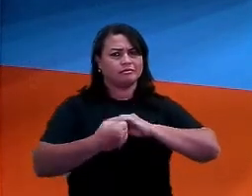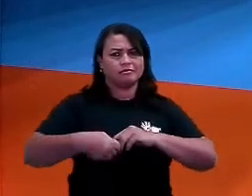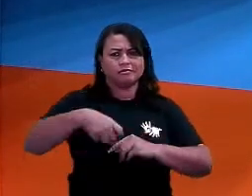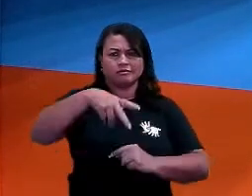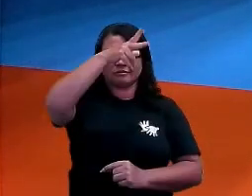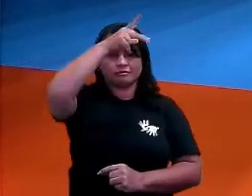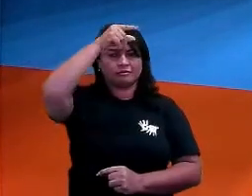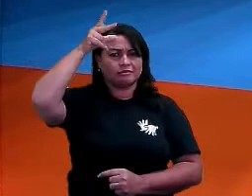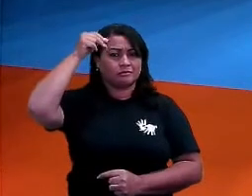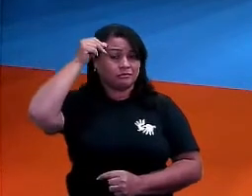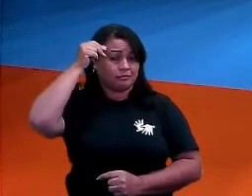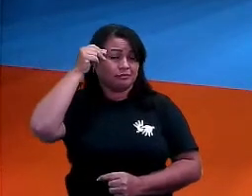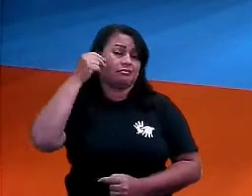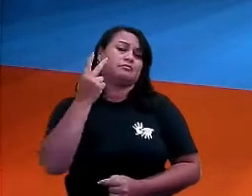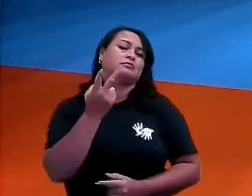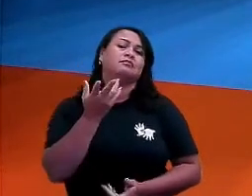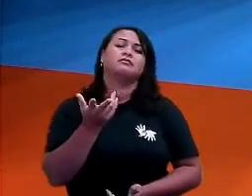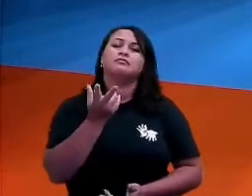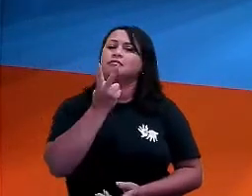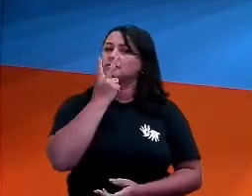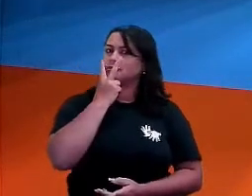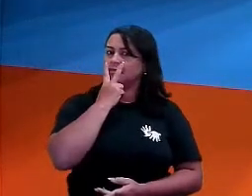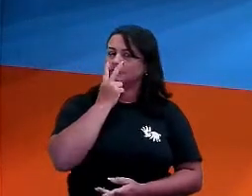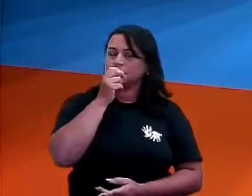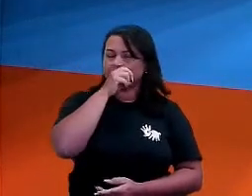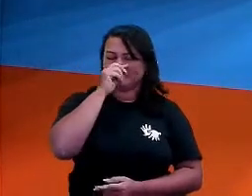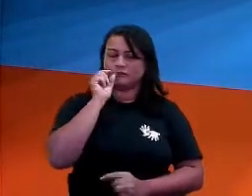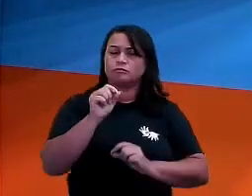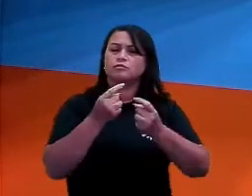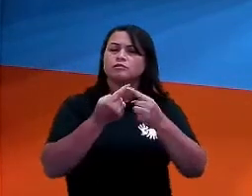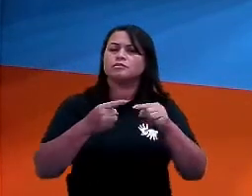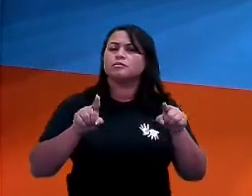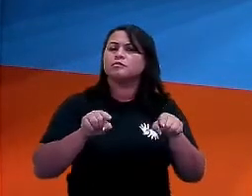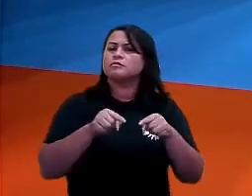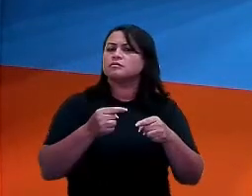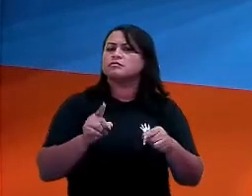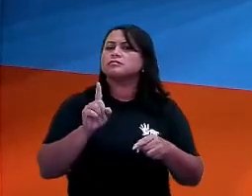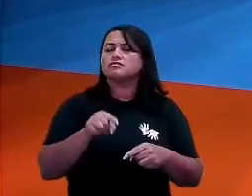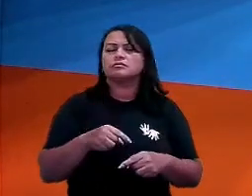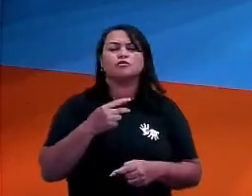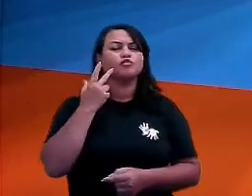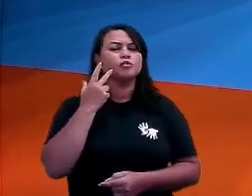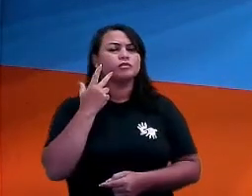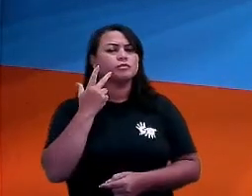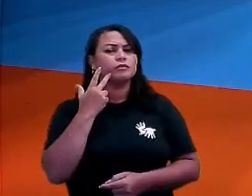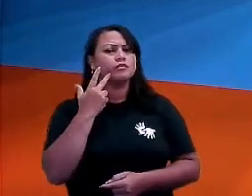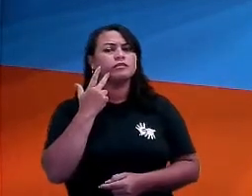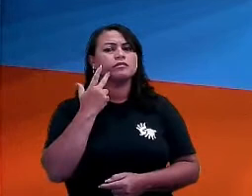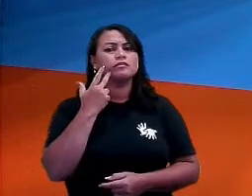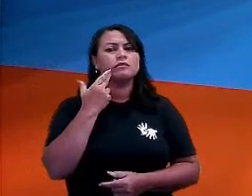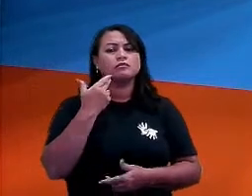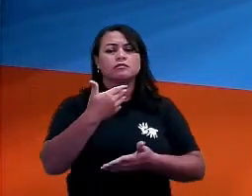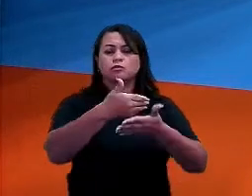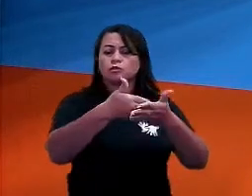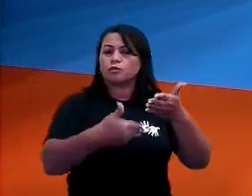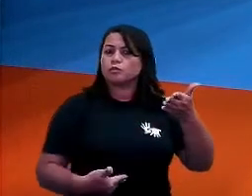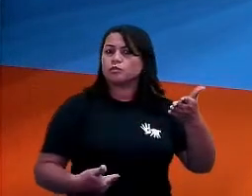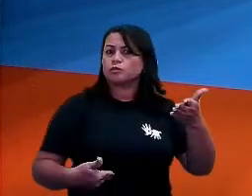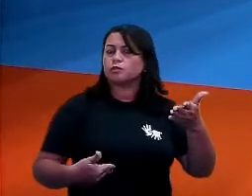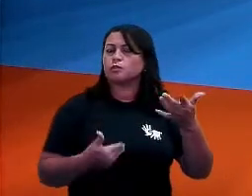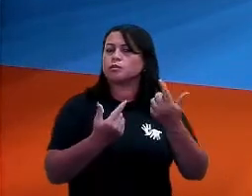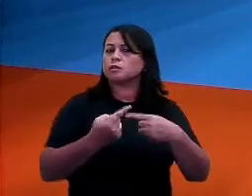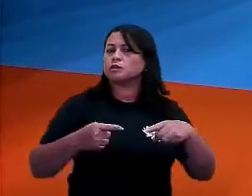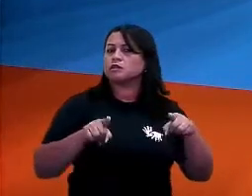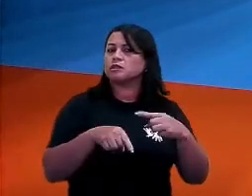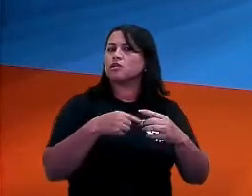que é um hino? Você sabe o que é um hino? Ó, o hino é geralmente uma composição musical